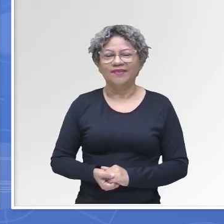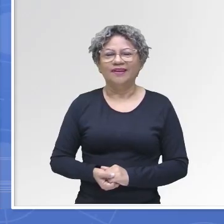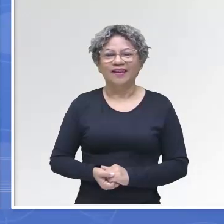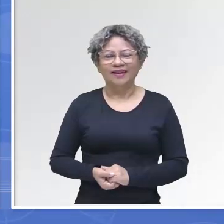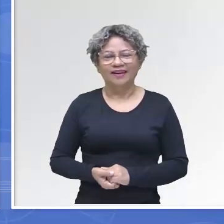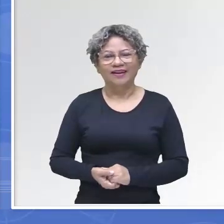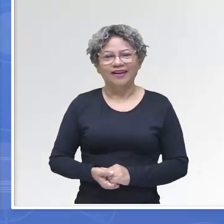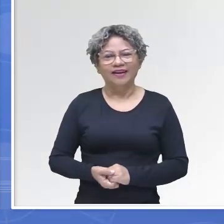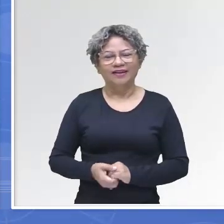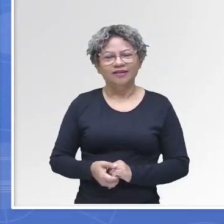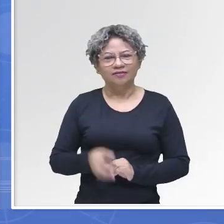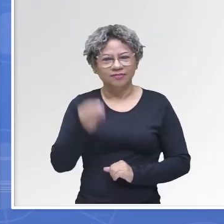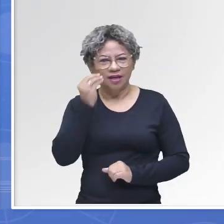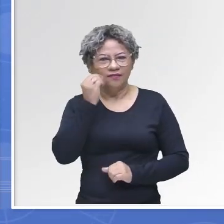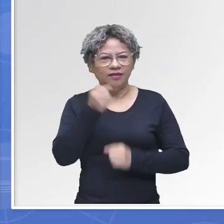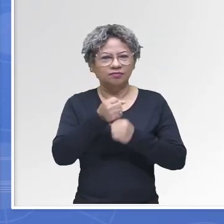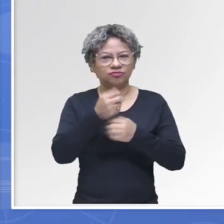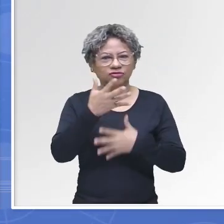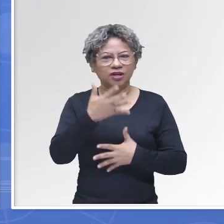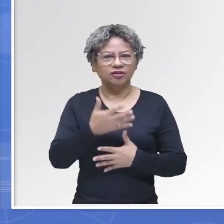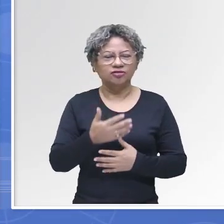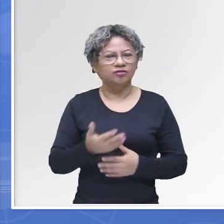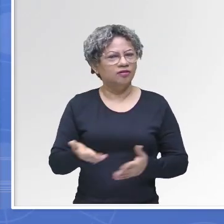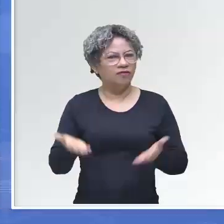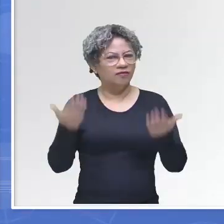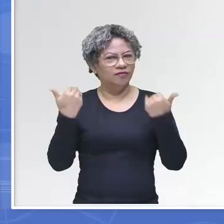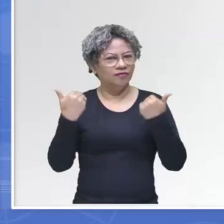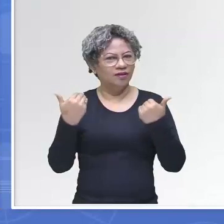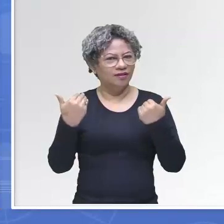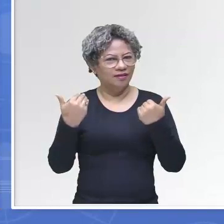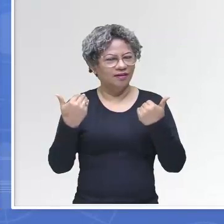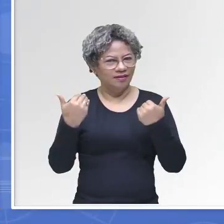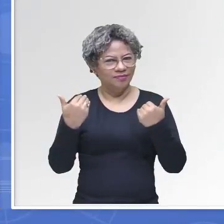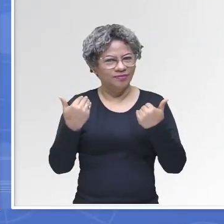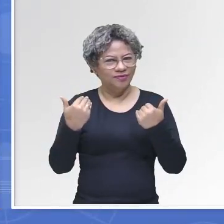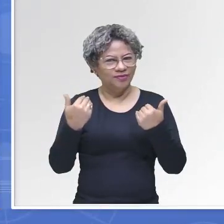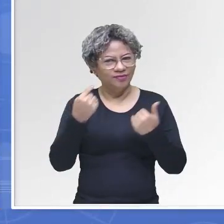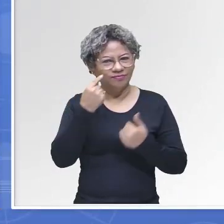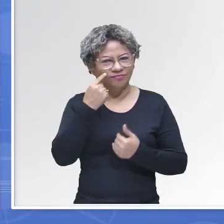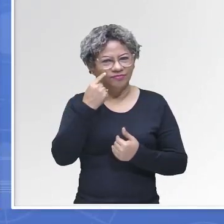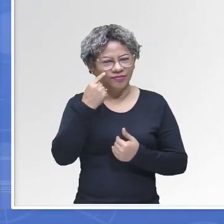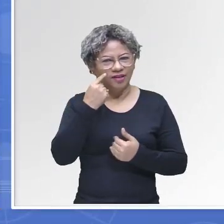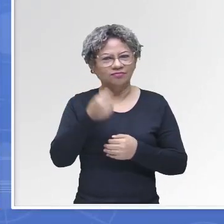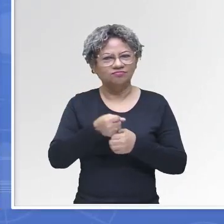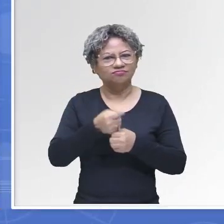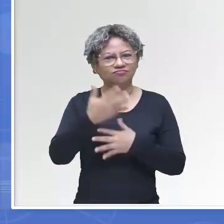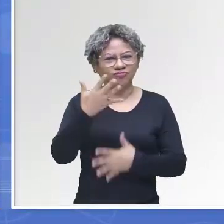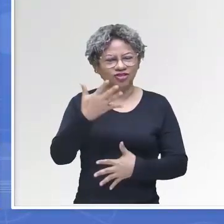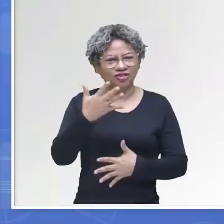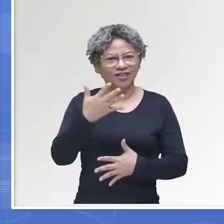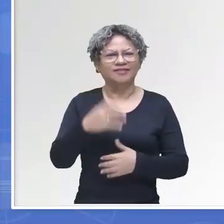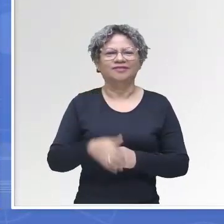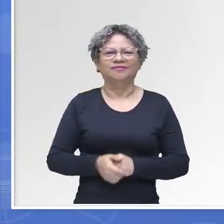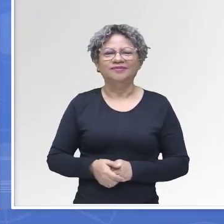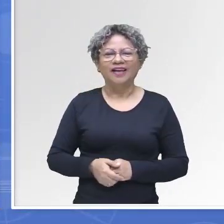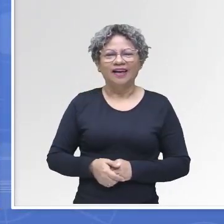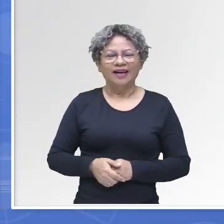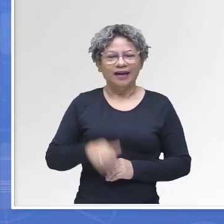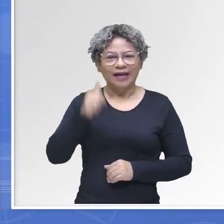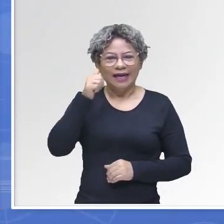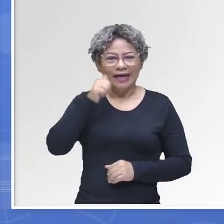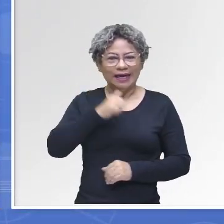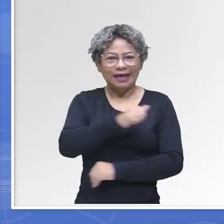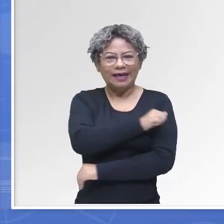Estou acompanhando o chat. Então, vamos aí comentar um pouquinho sobre o nosso chat. Alessandra, letra